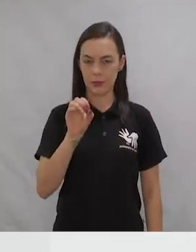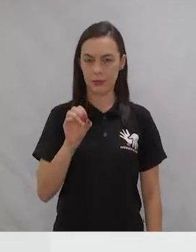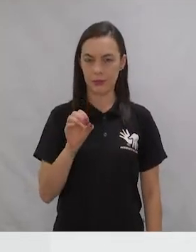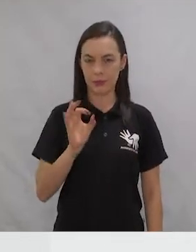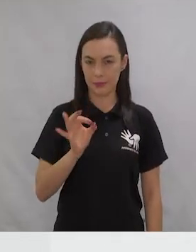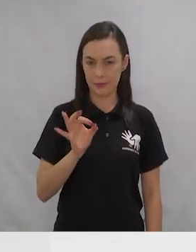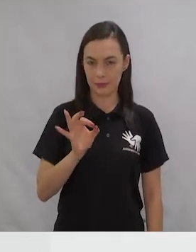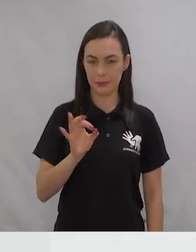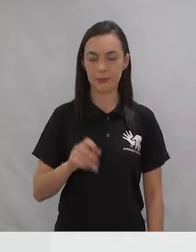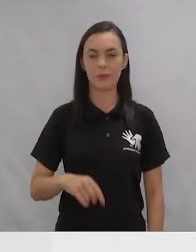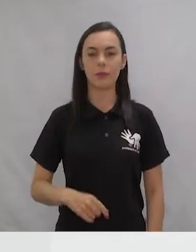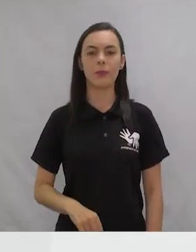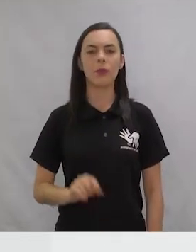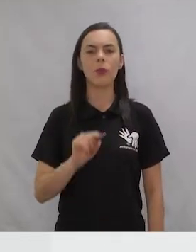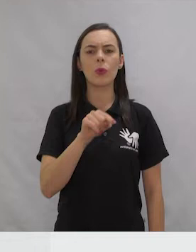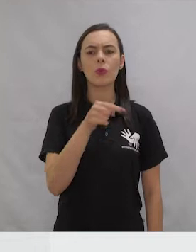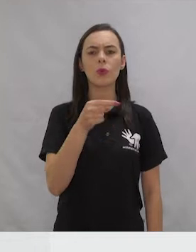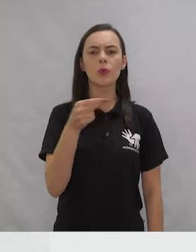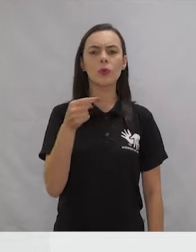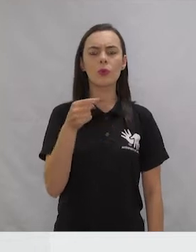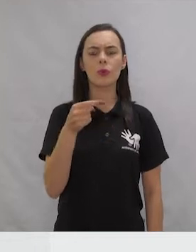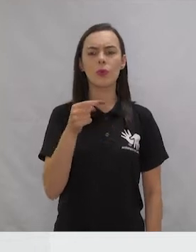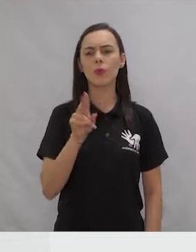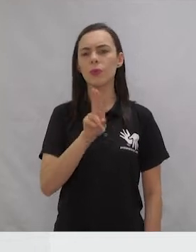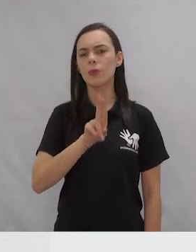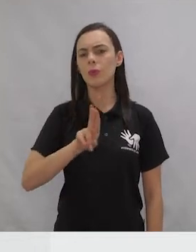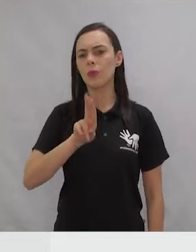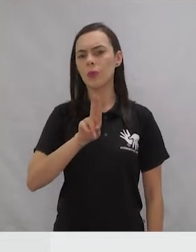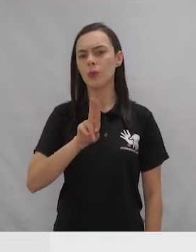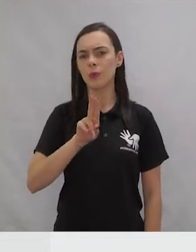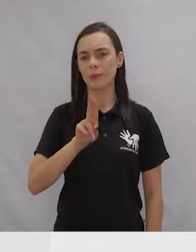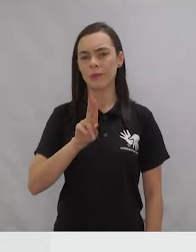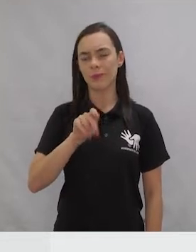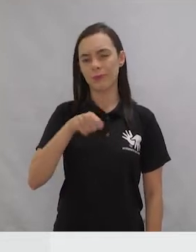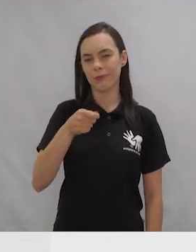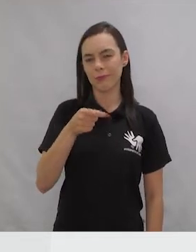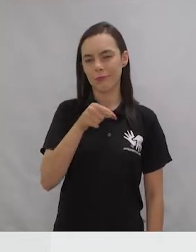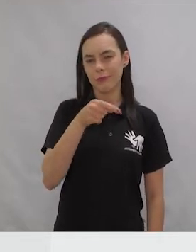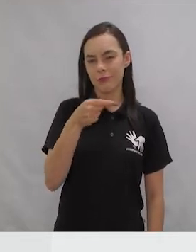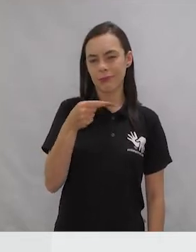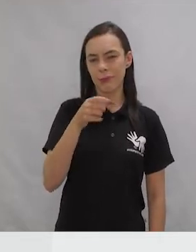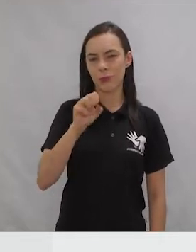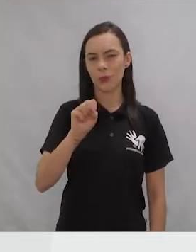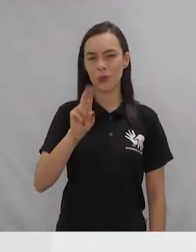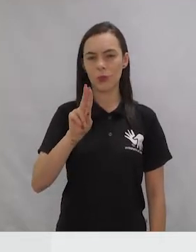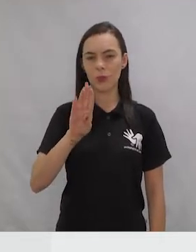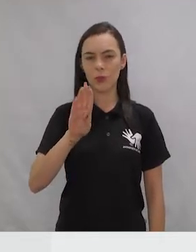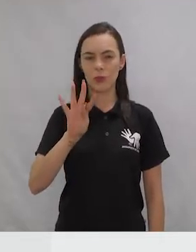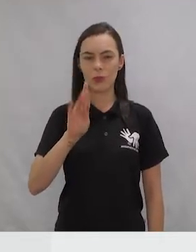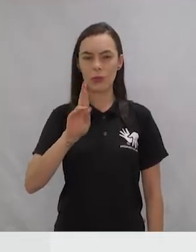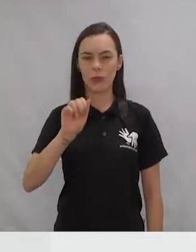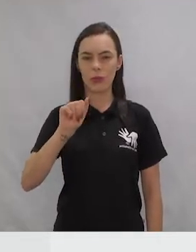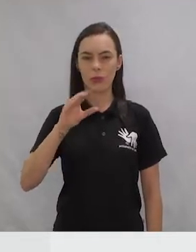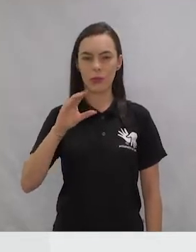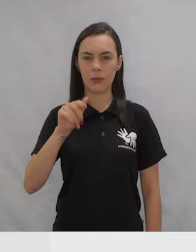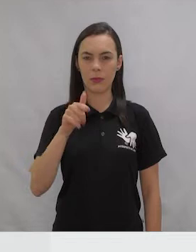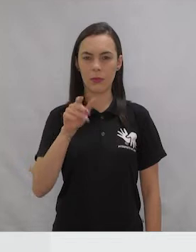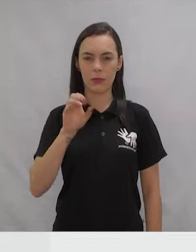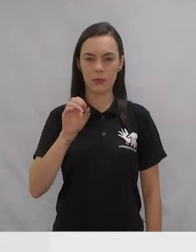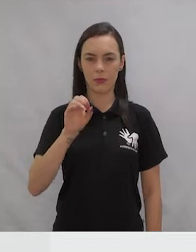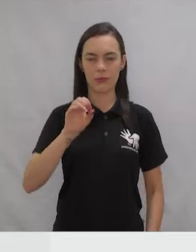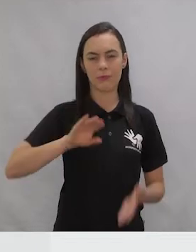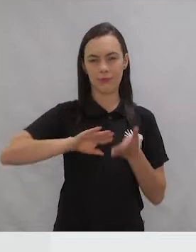bem. Na subtração, utilizamos o tracinho que representa o menos,